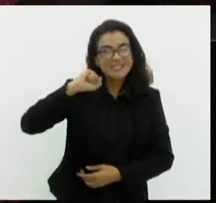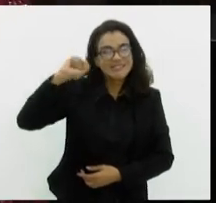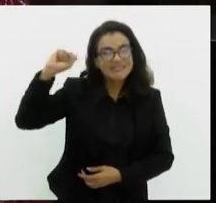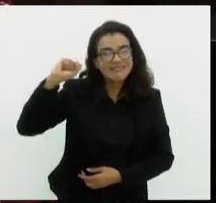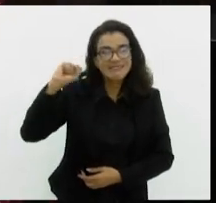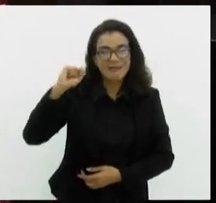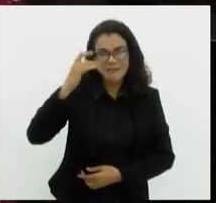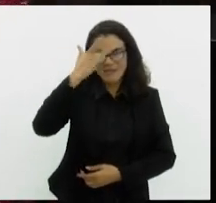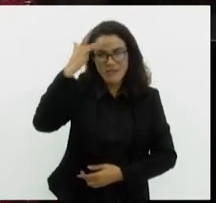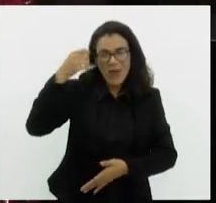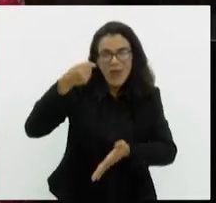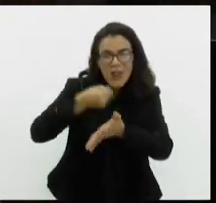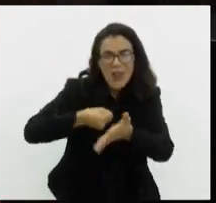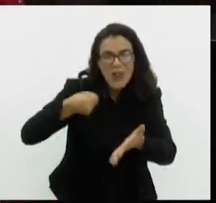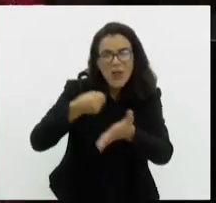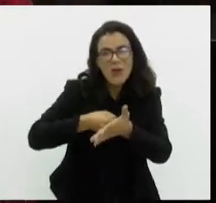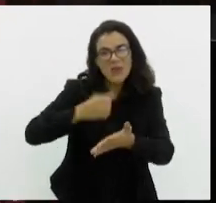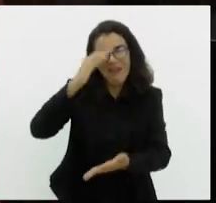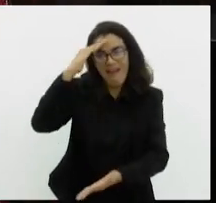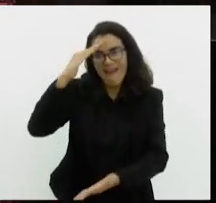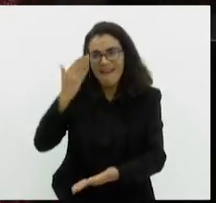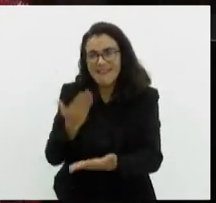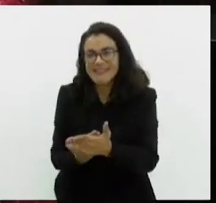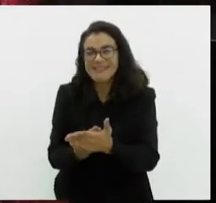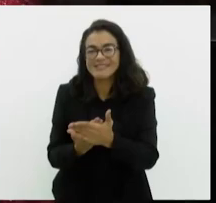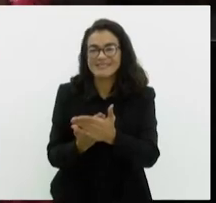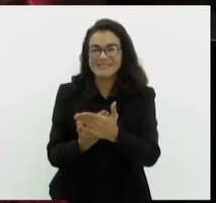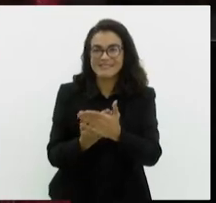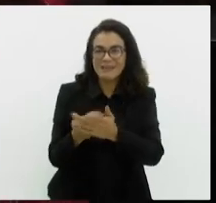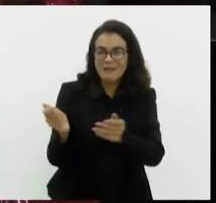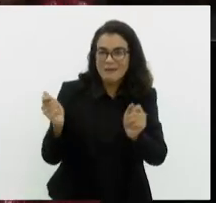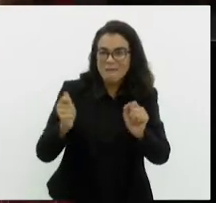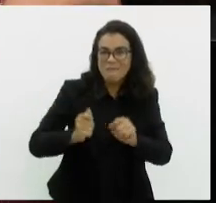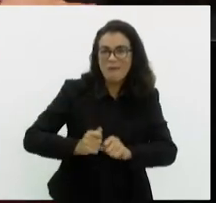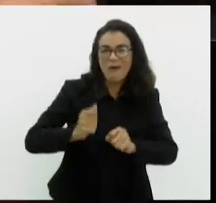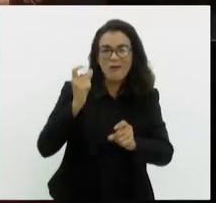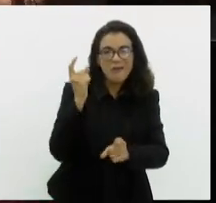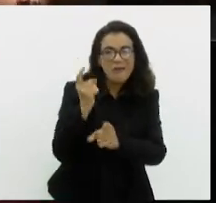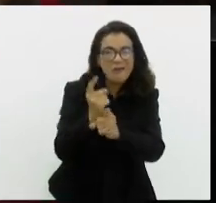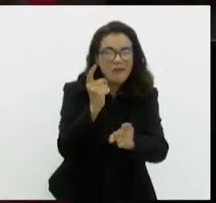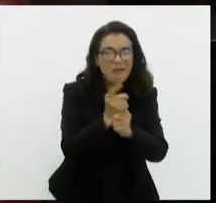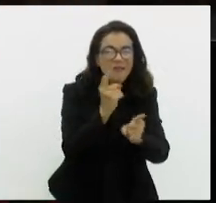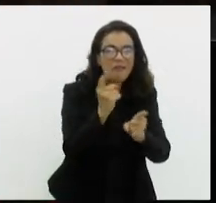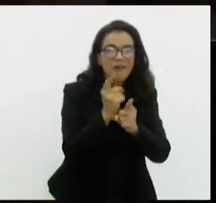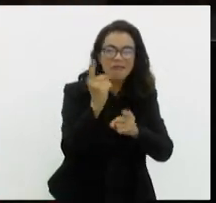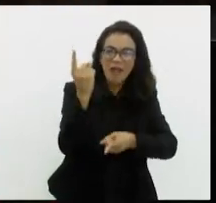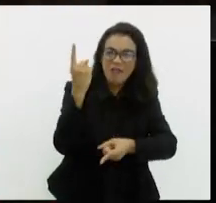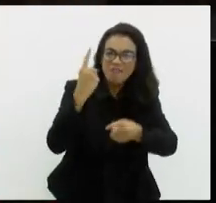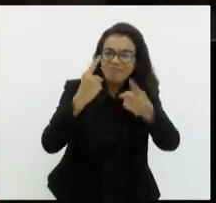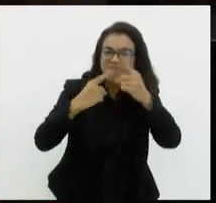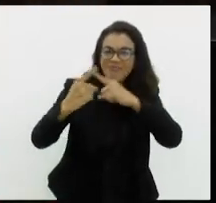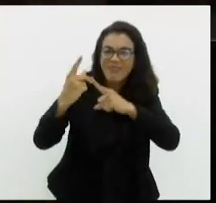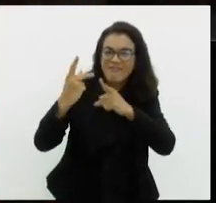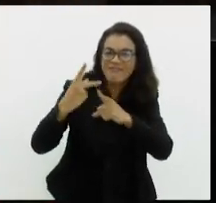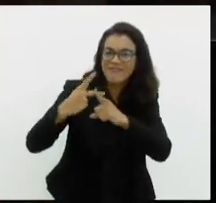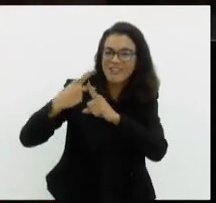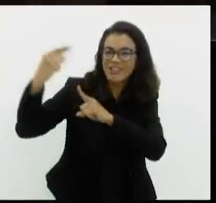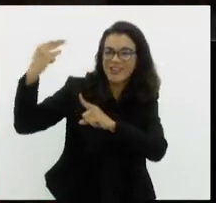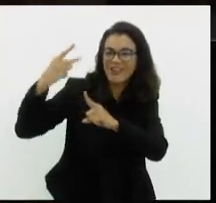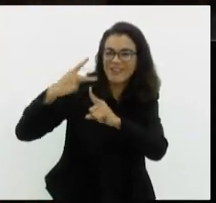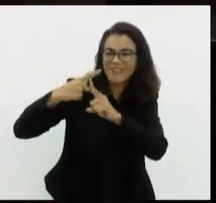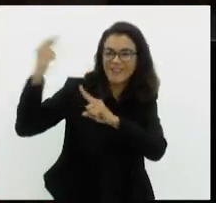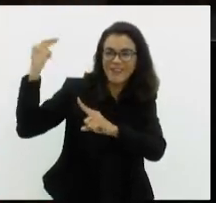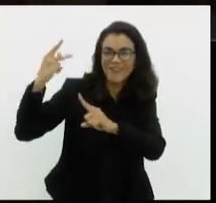gente que acredita que pode encontrar muitos novos horizontes pela frente e que vocês tenham a